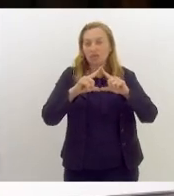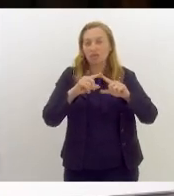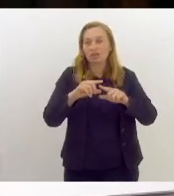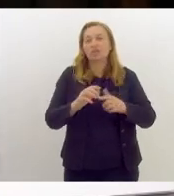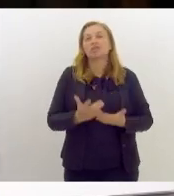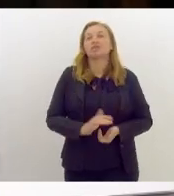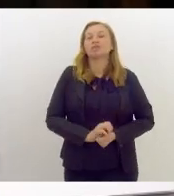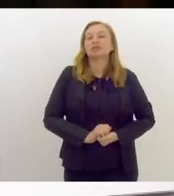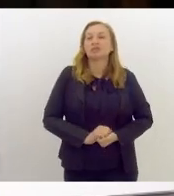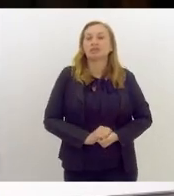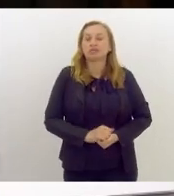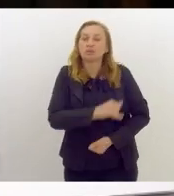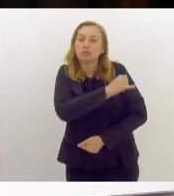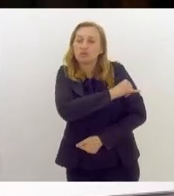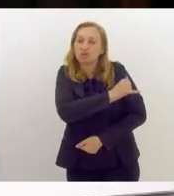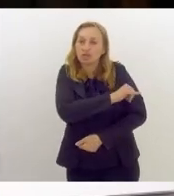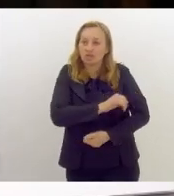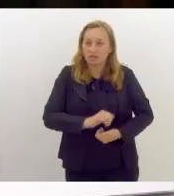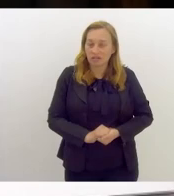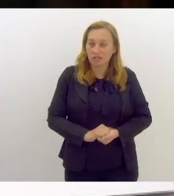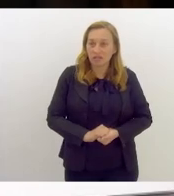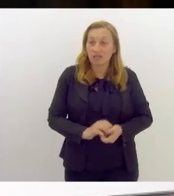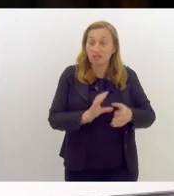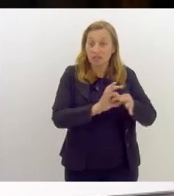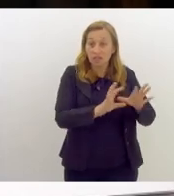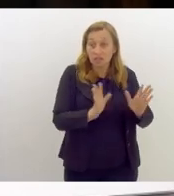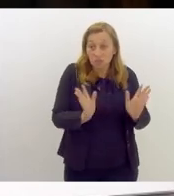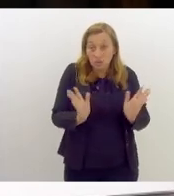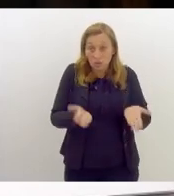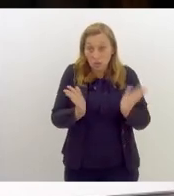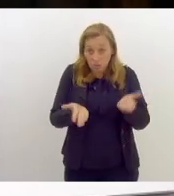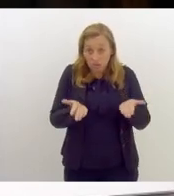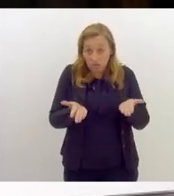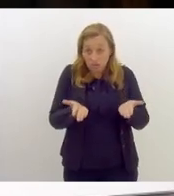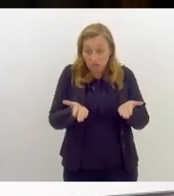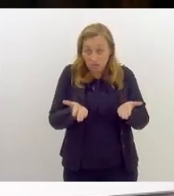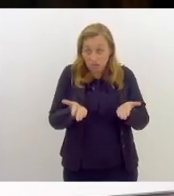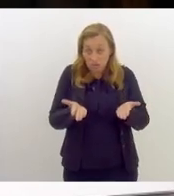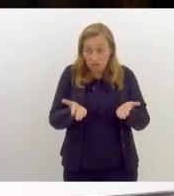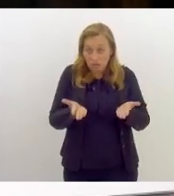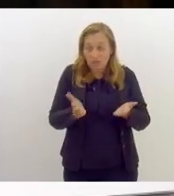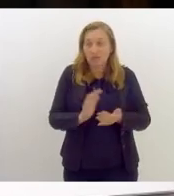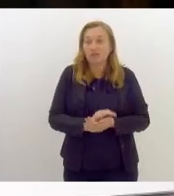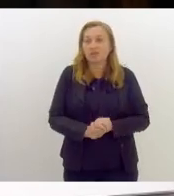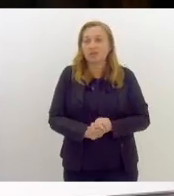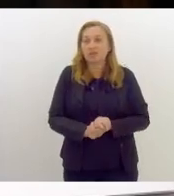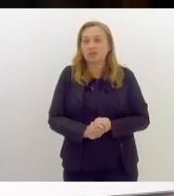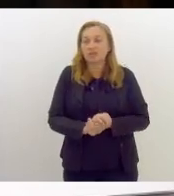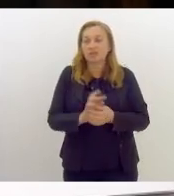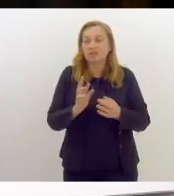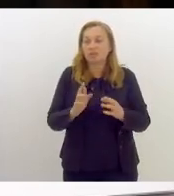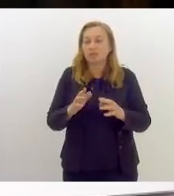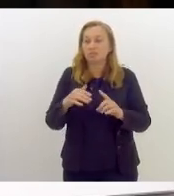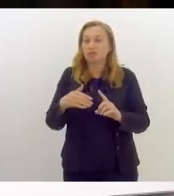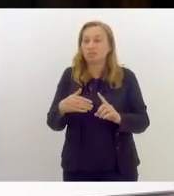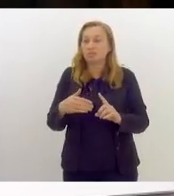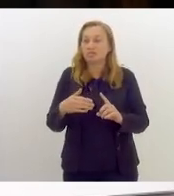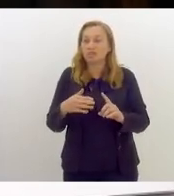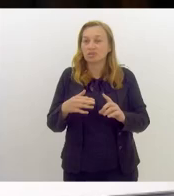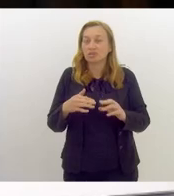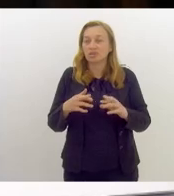e deixei de estar hoje numa sessão solene